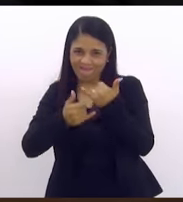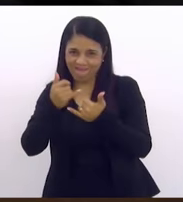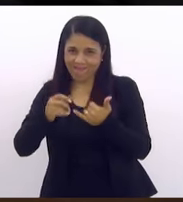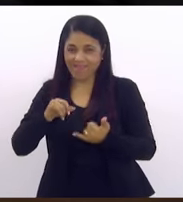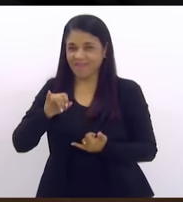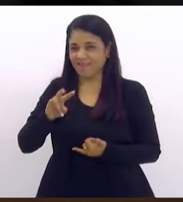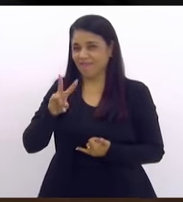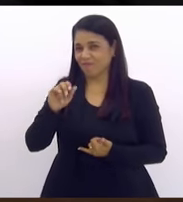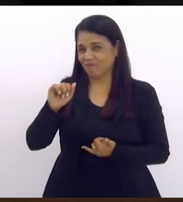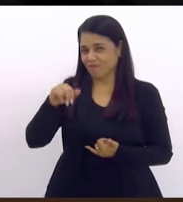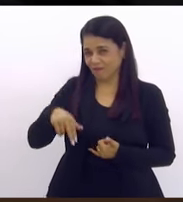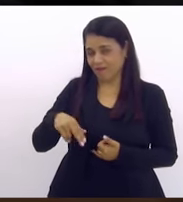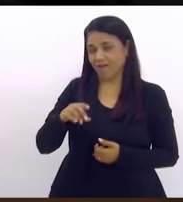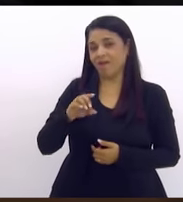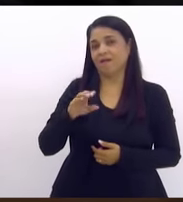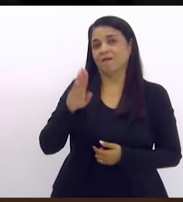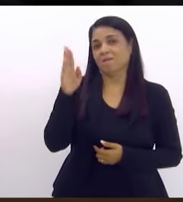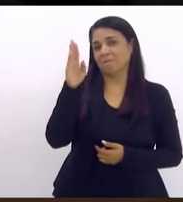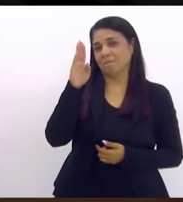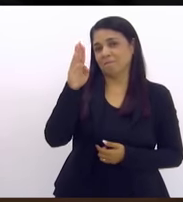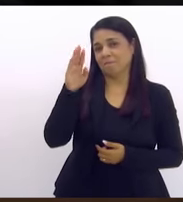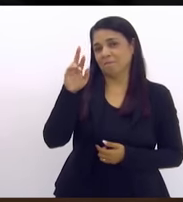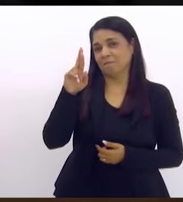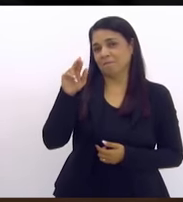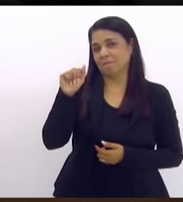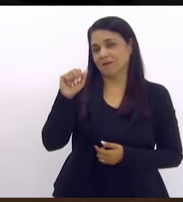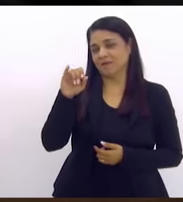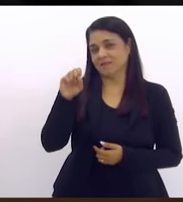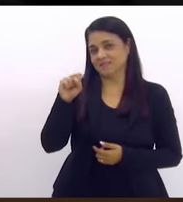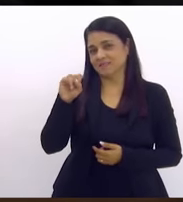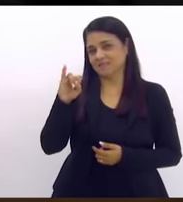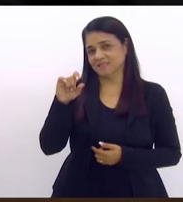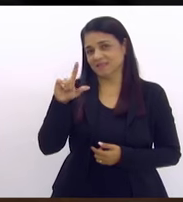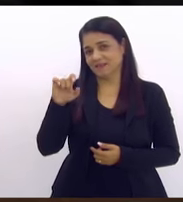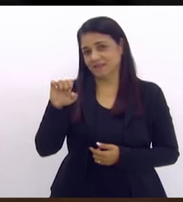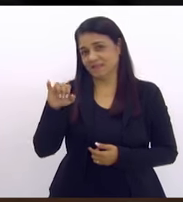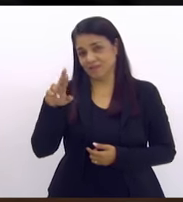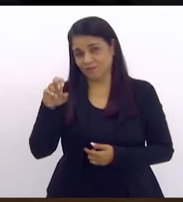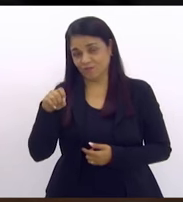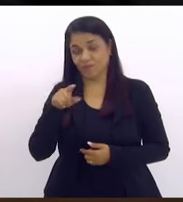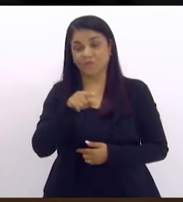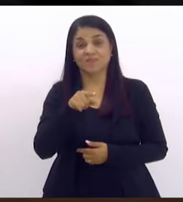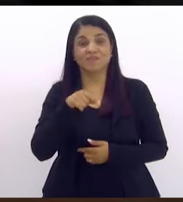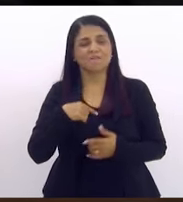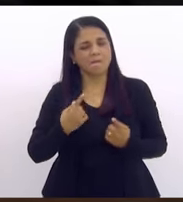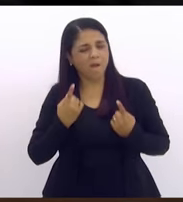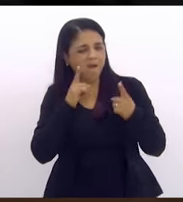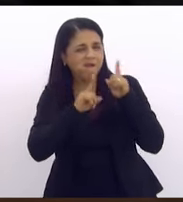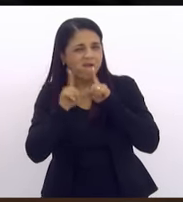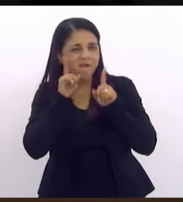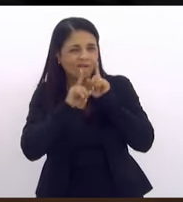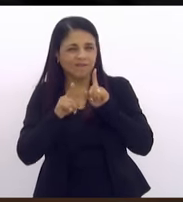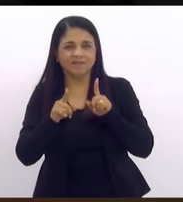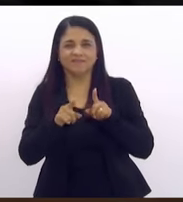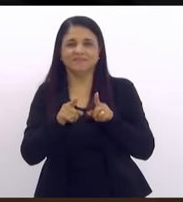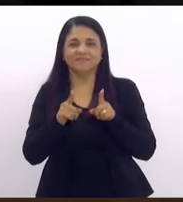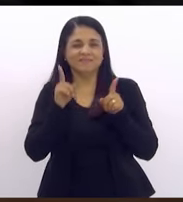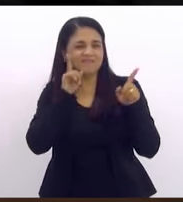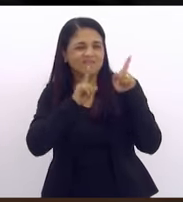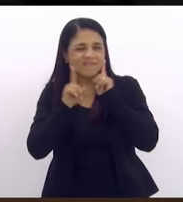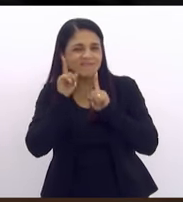o brasileiro trata-se de Ivan Rodrigues Alves que assim procedia para provocar carinhosa e